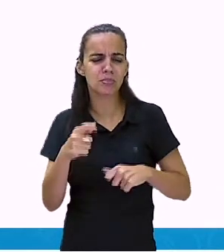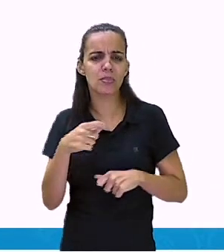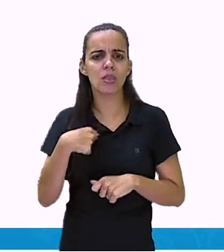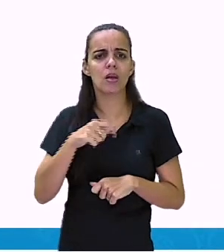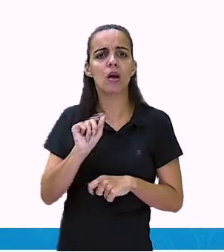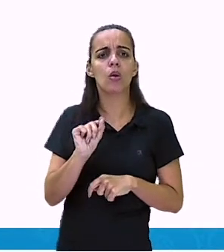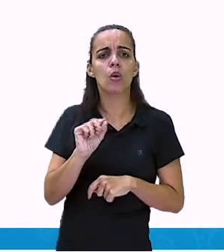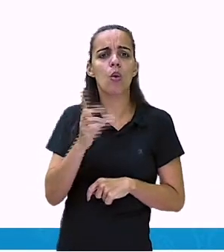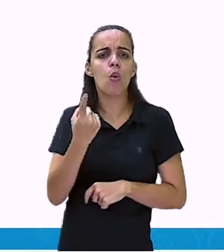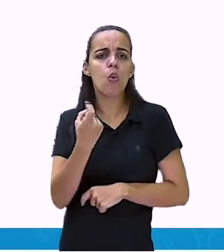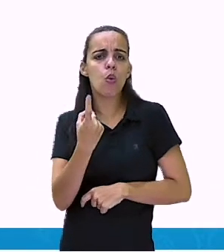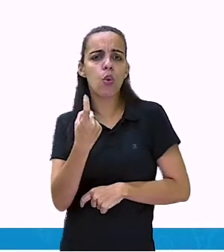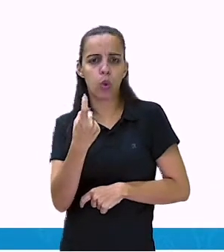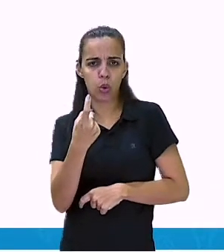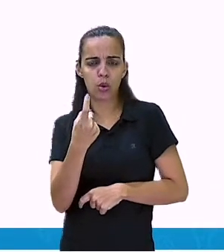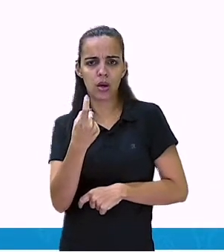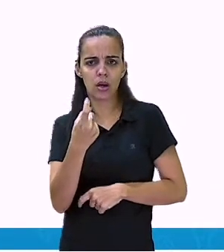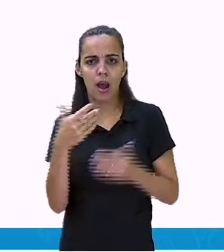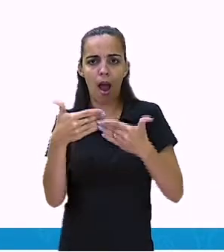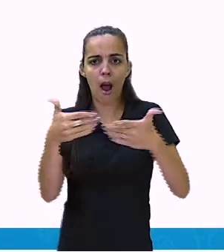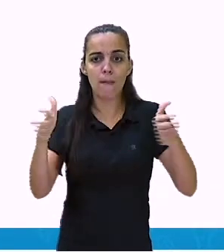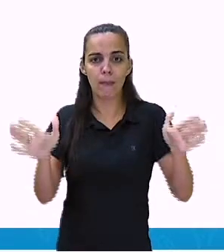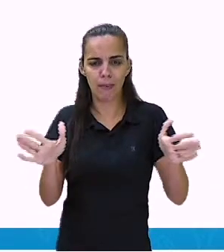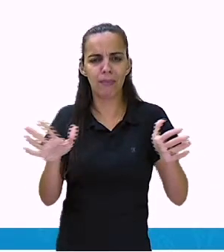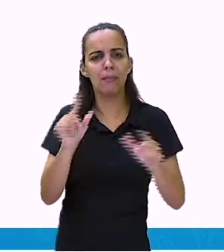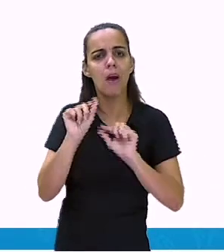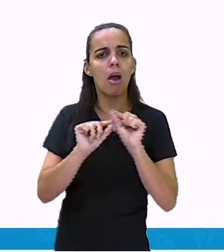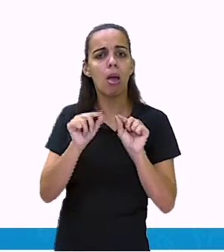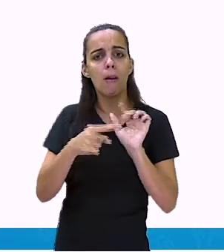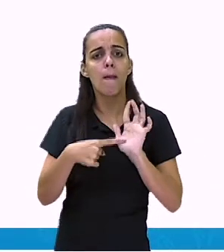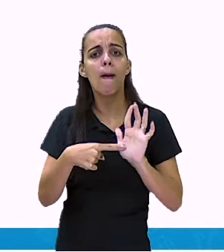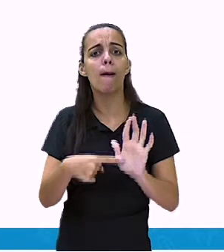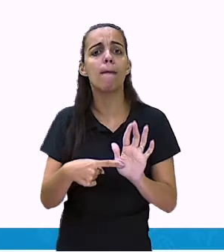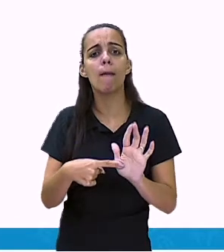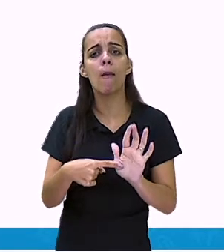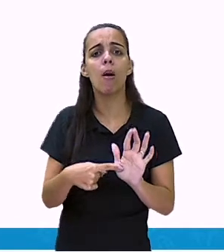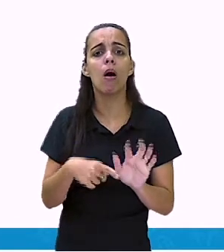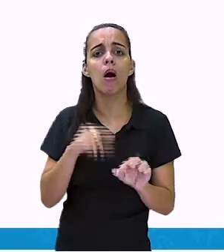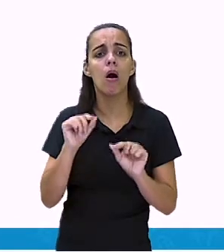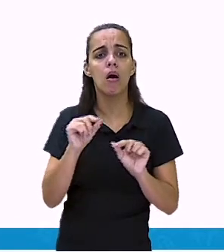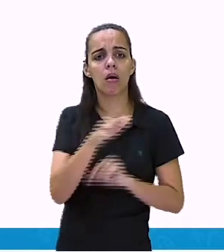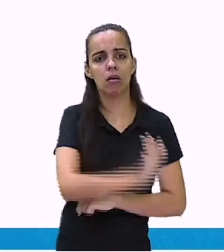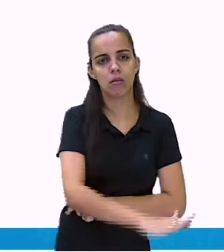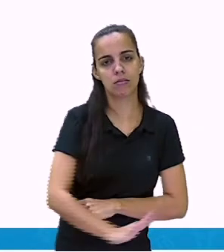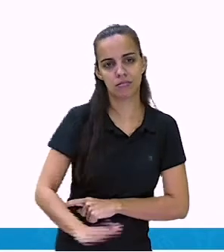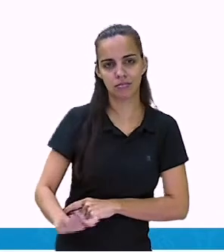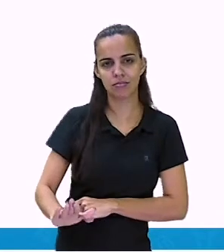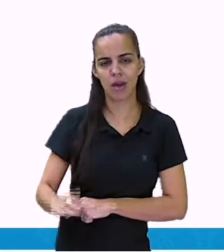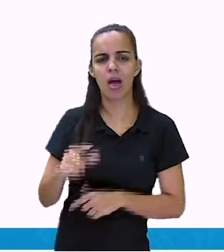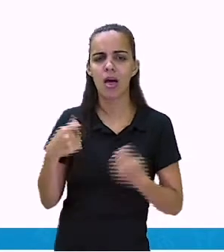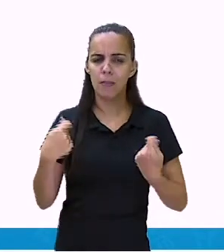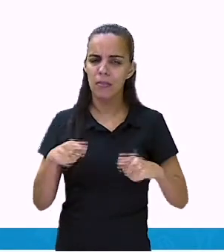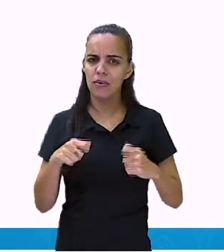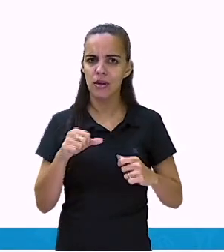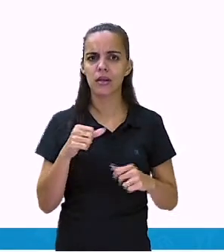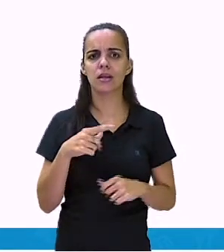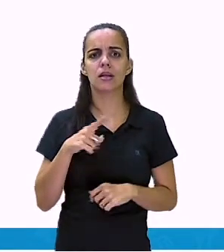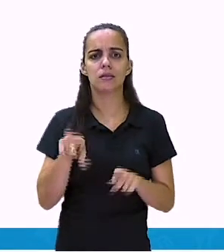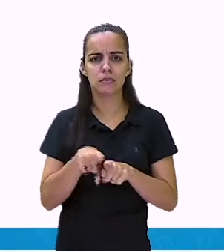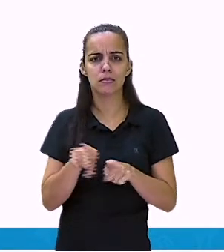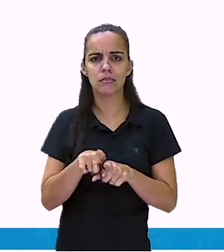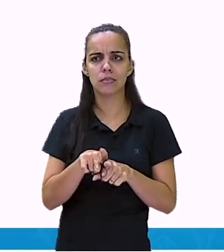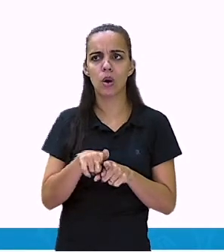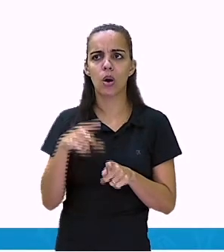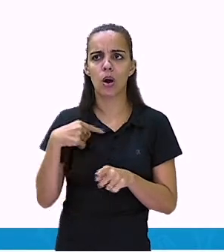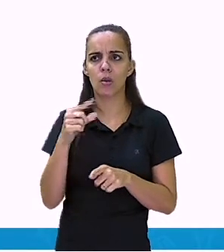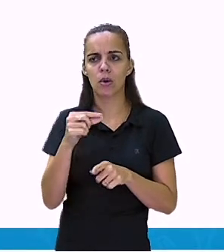a única rede aberta a apostar em infantis não deveria ser também